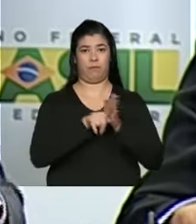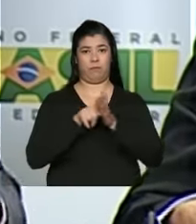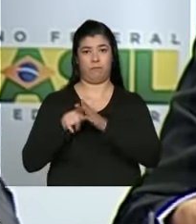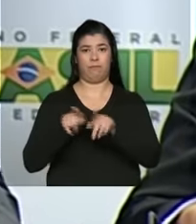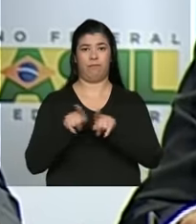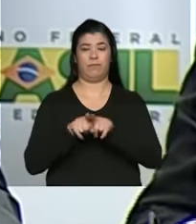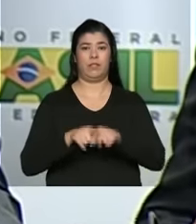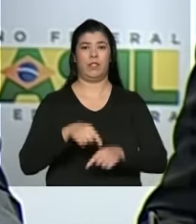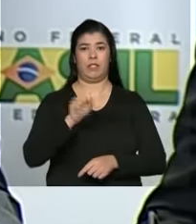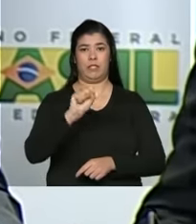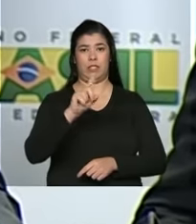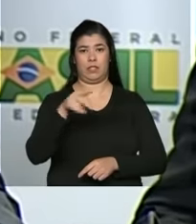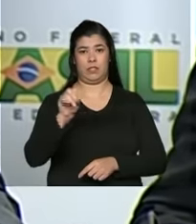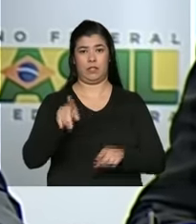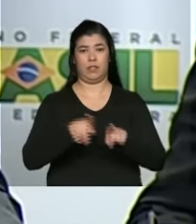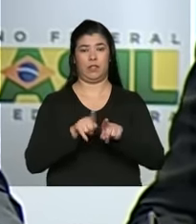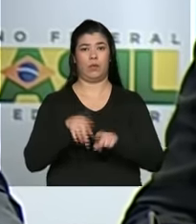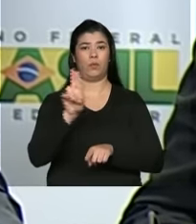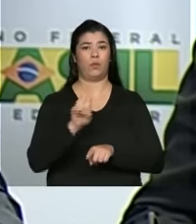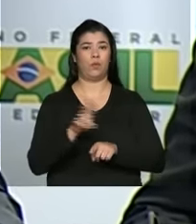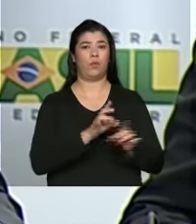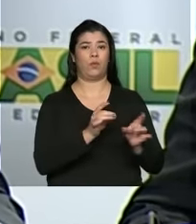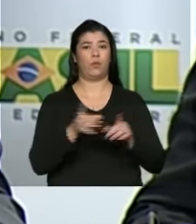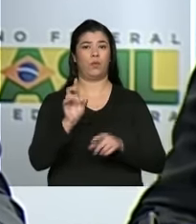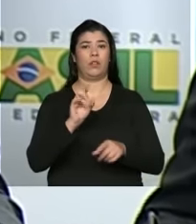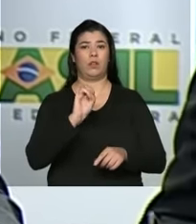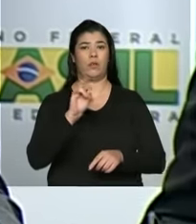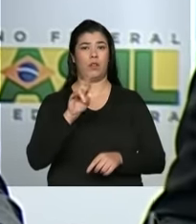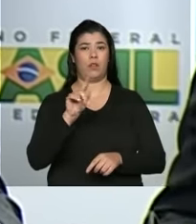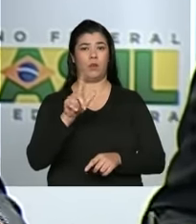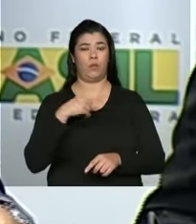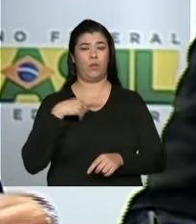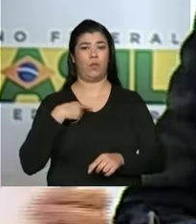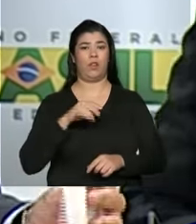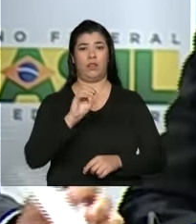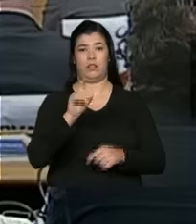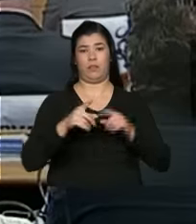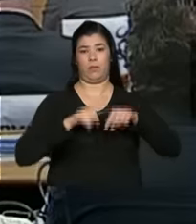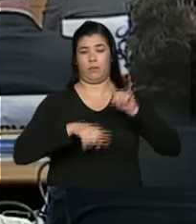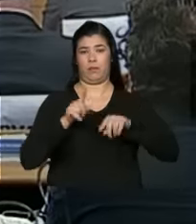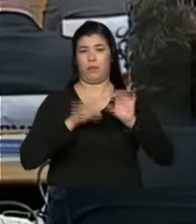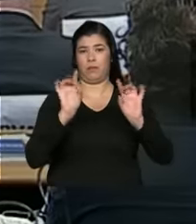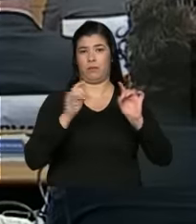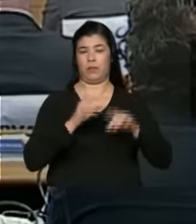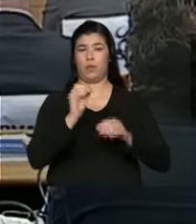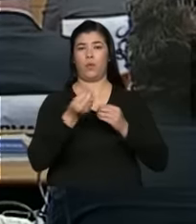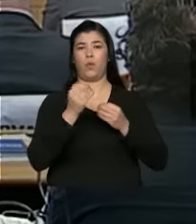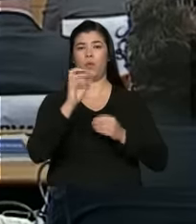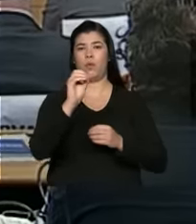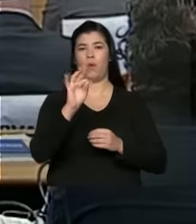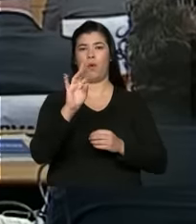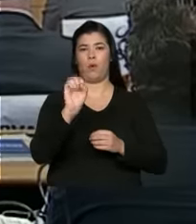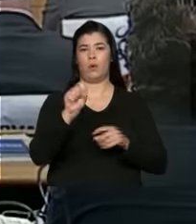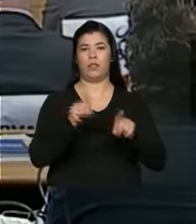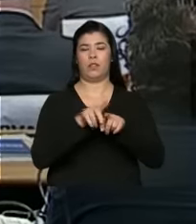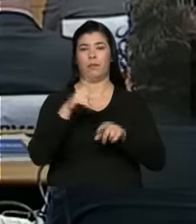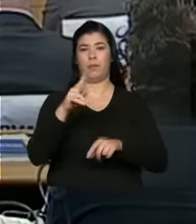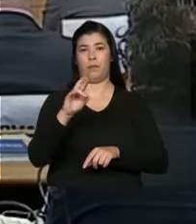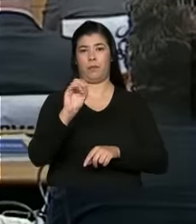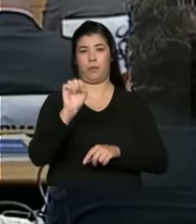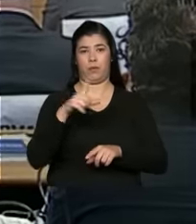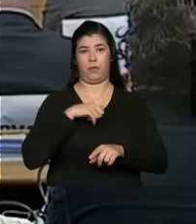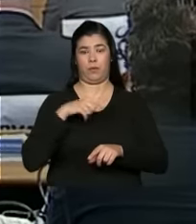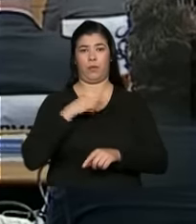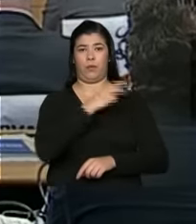fiscalização e sanção para o uso e Comércio irregular de órtese prótese e materiais especiais o ministro da saúde Artur kouro